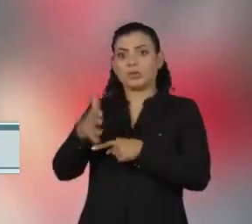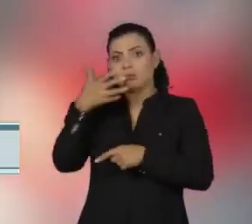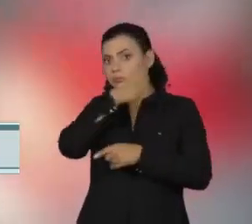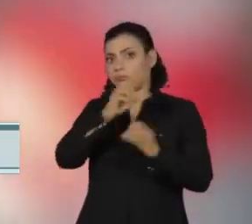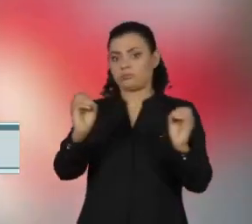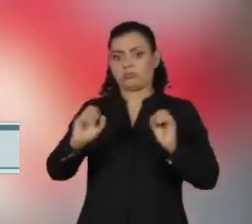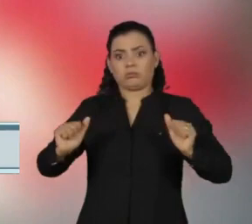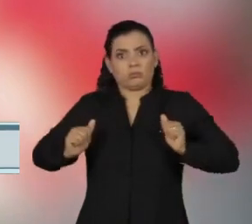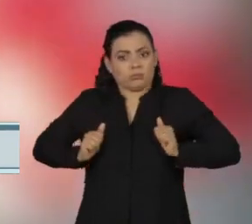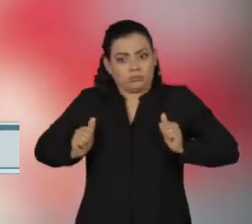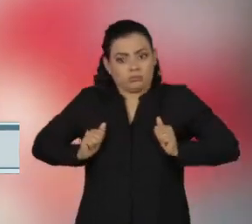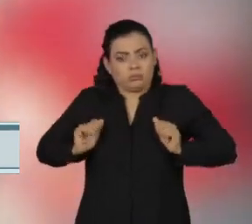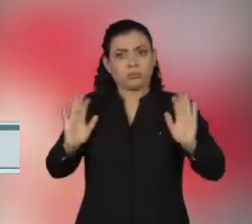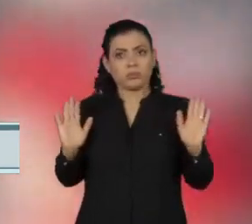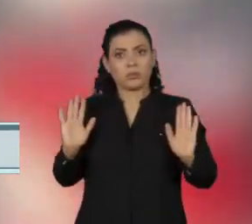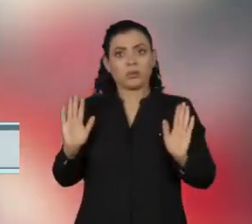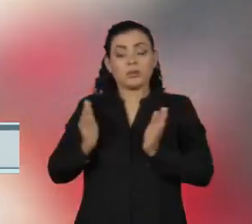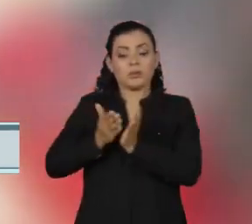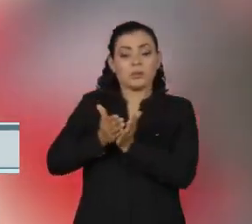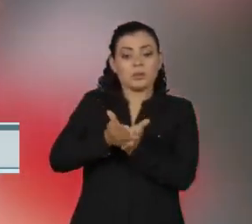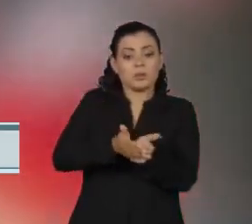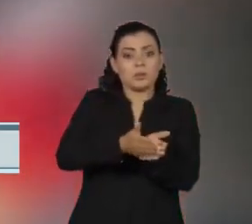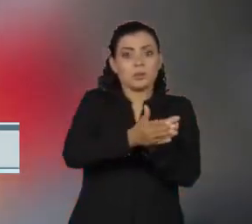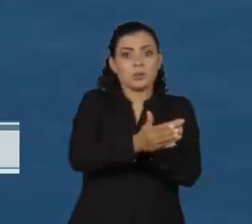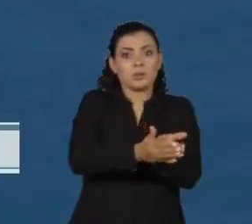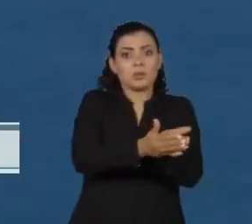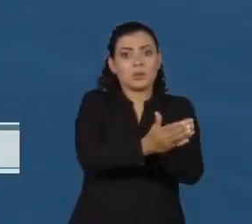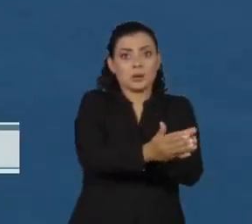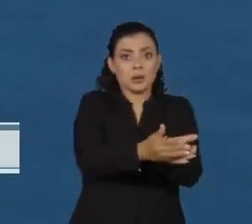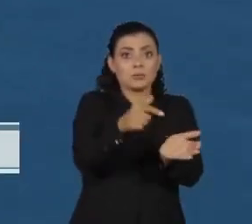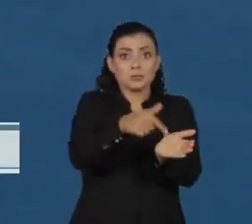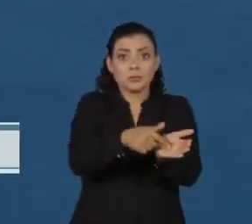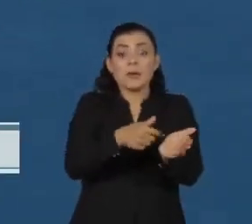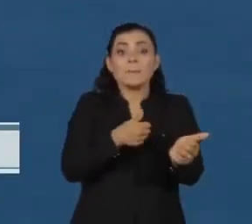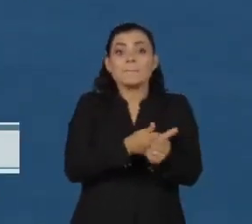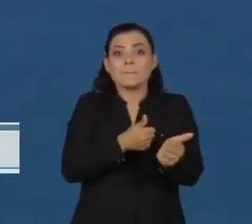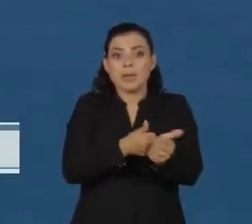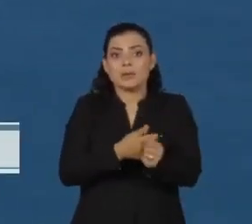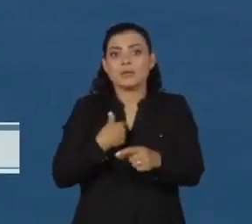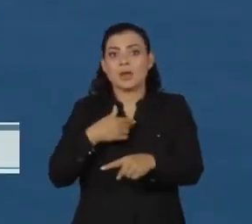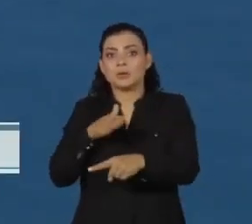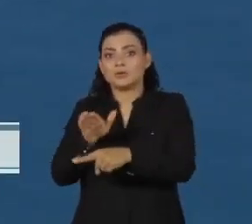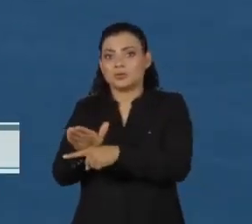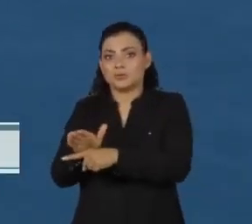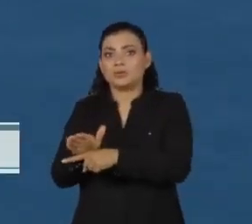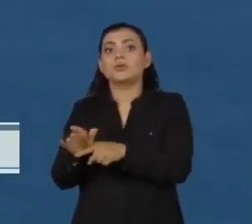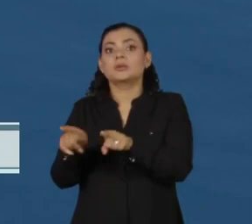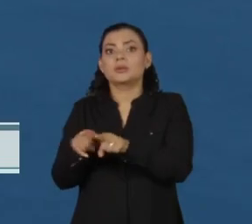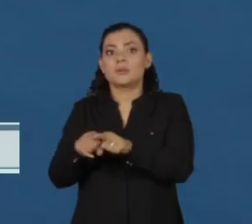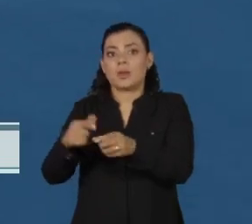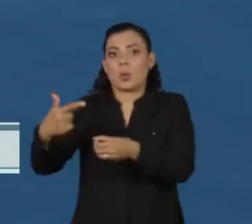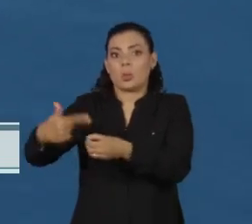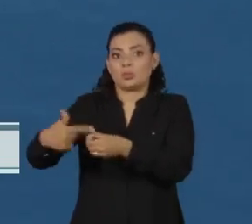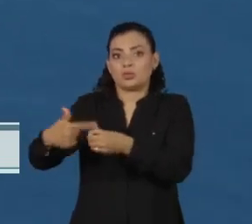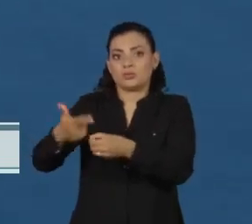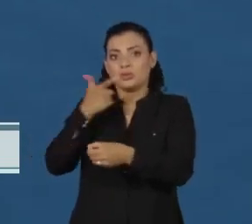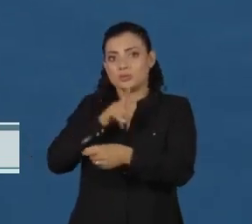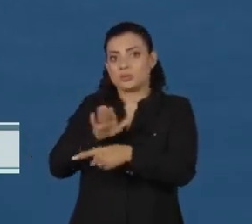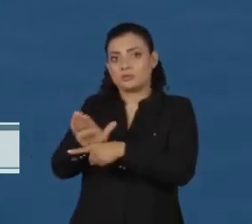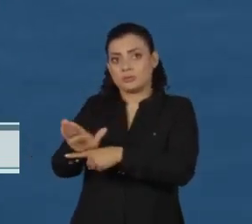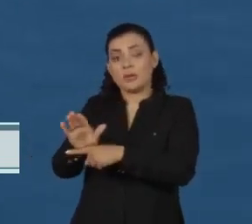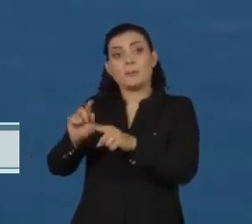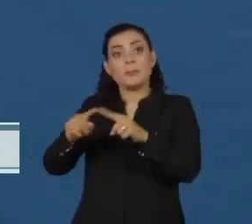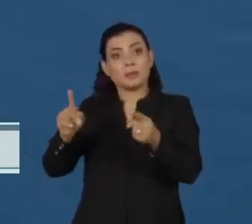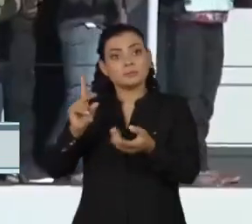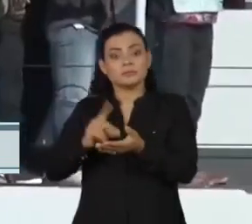o desembarque em seus territórios Malta apenas permitiu que um navio próximo abastecesse o bote com combustível a